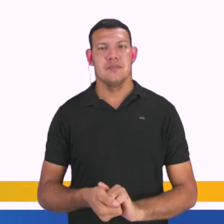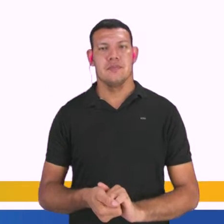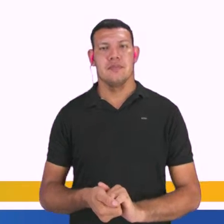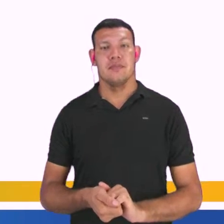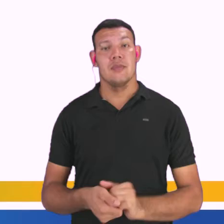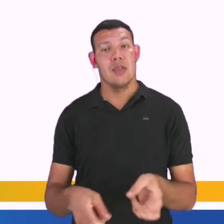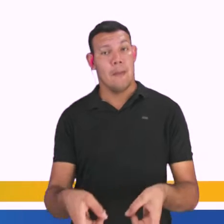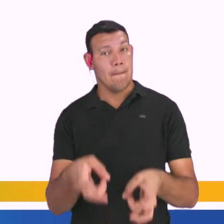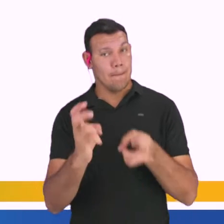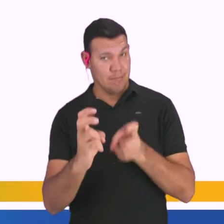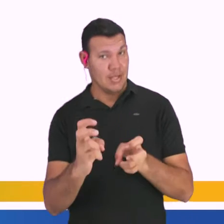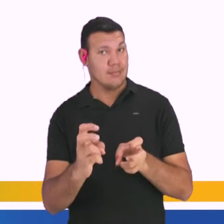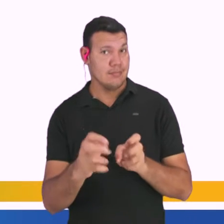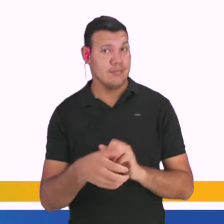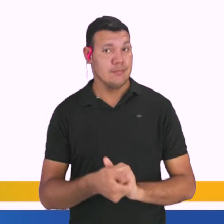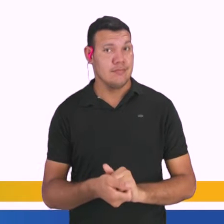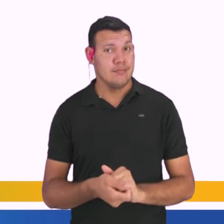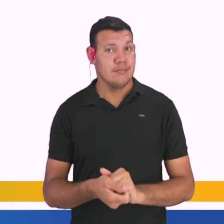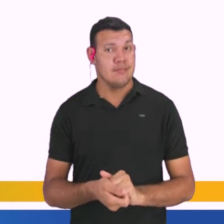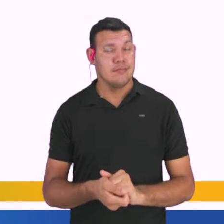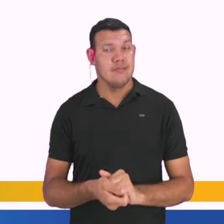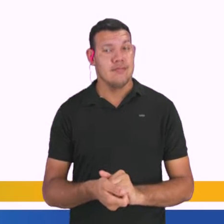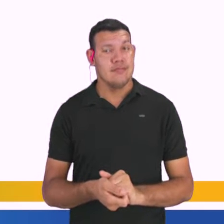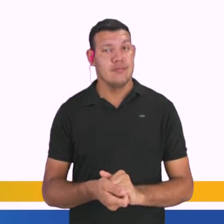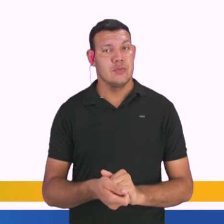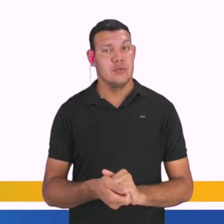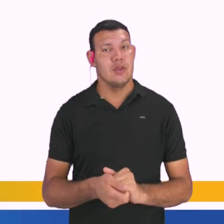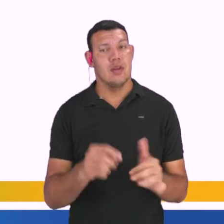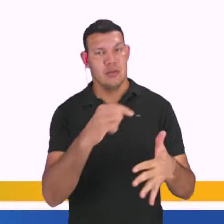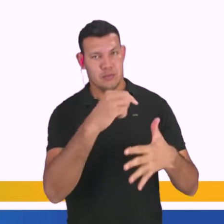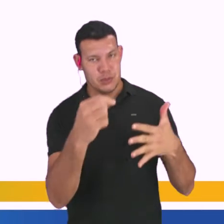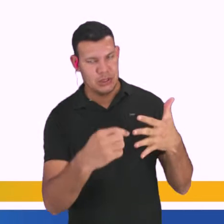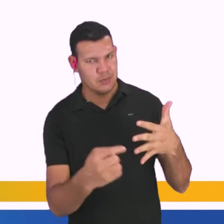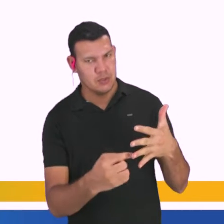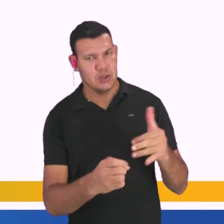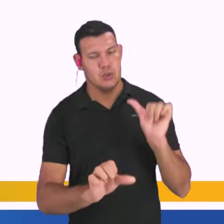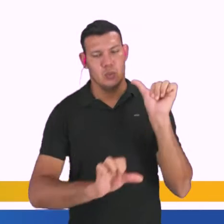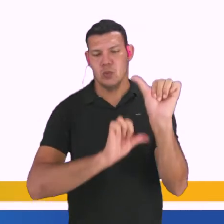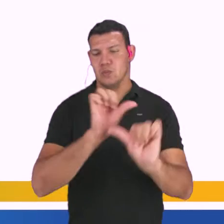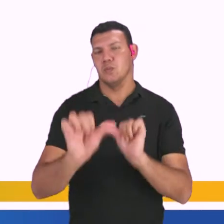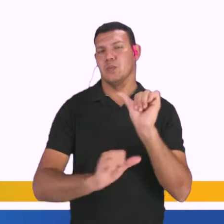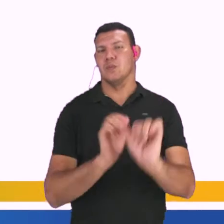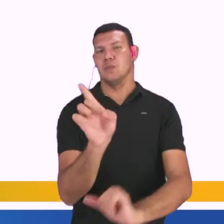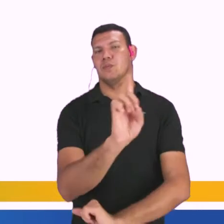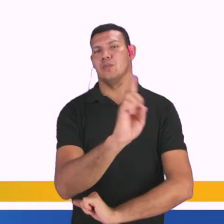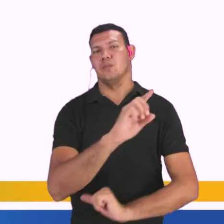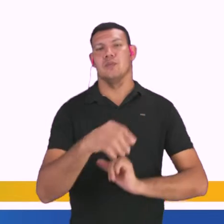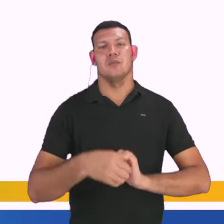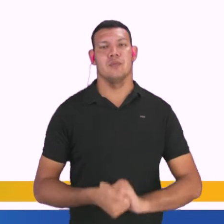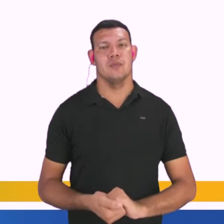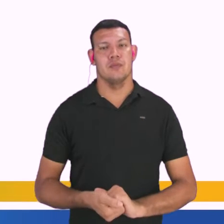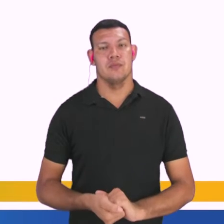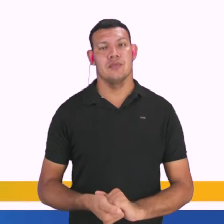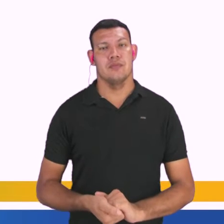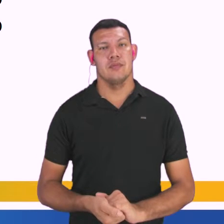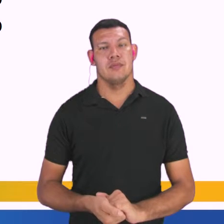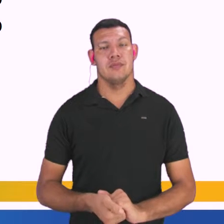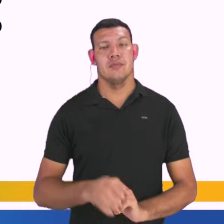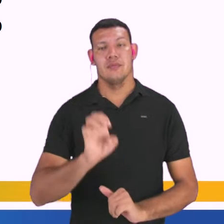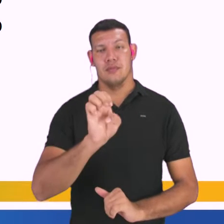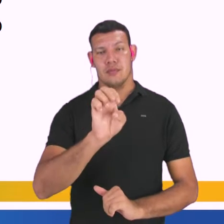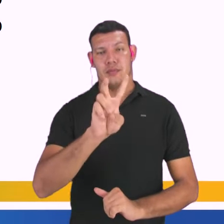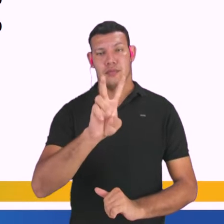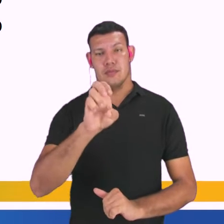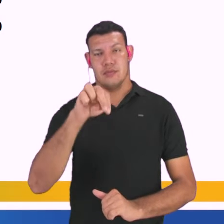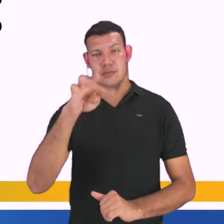vocês percebem que é esse espaço amostral ele não vai mudar tudo bem o